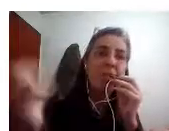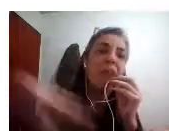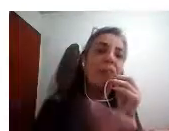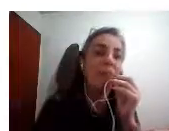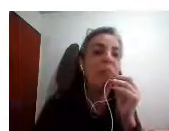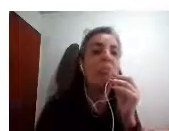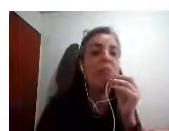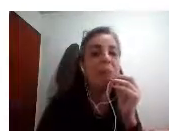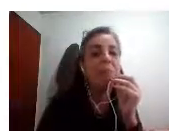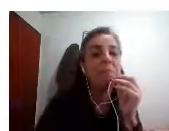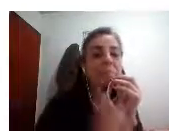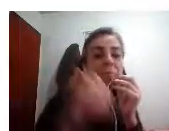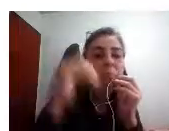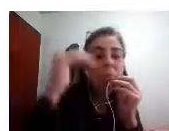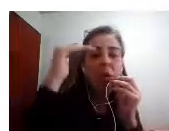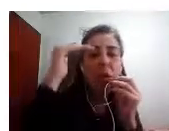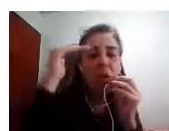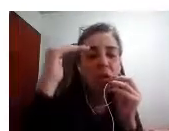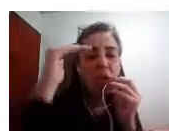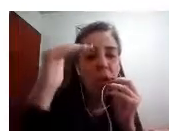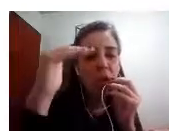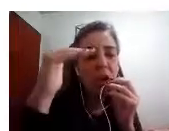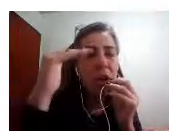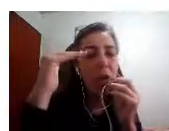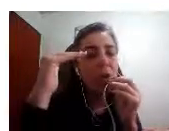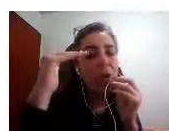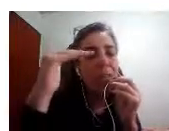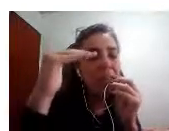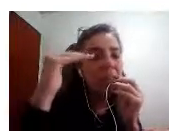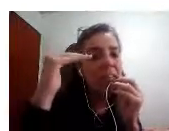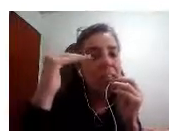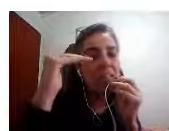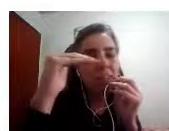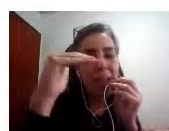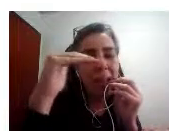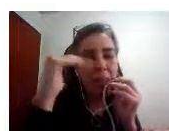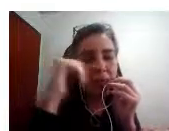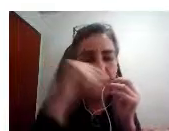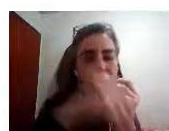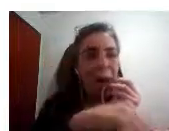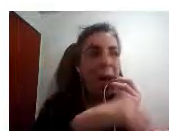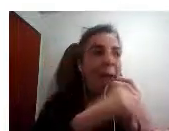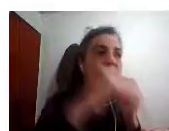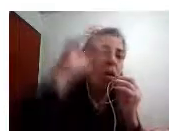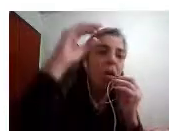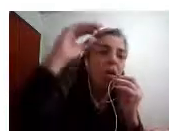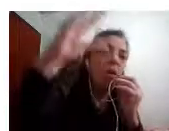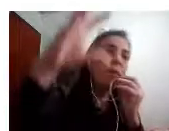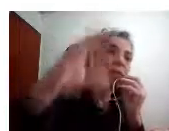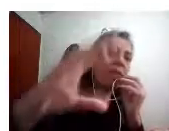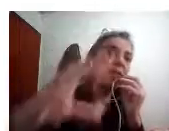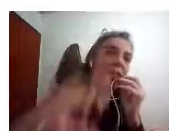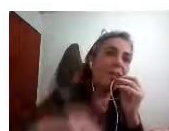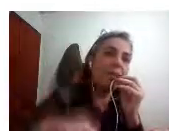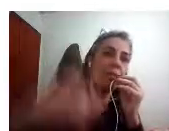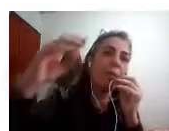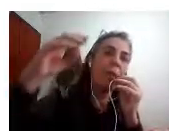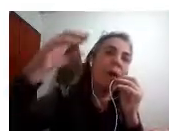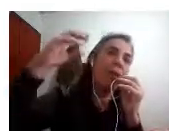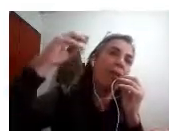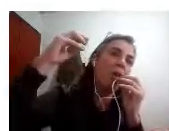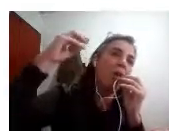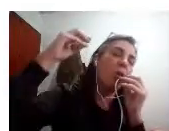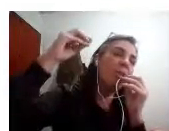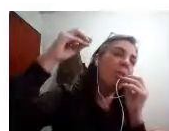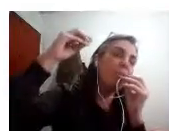elas escrevendo, né? Outra coisa, organize as ideias principais. Como que eu vou organizar as ideias